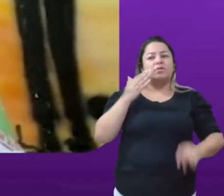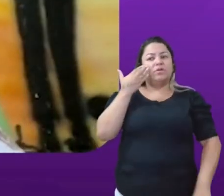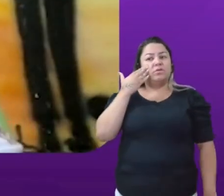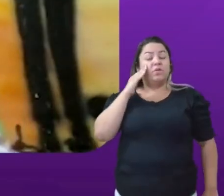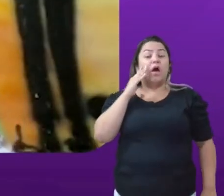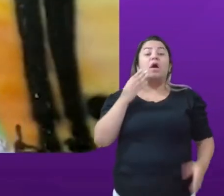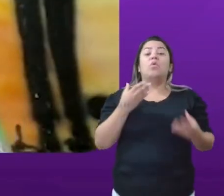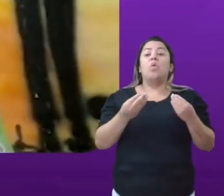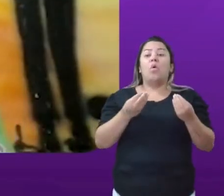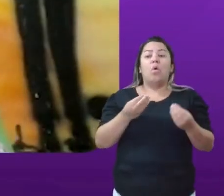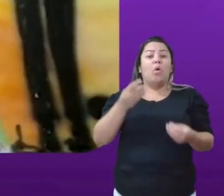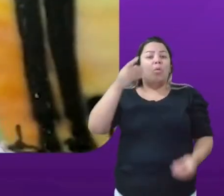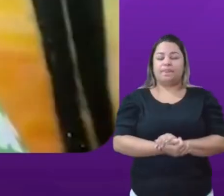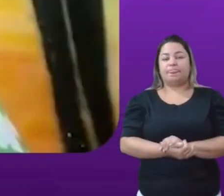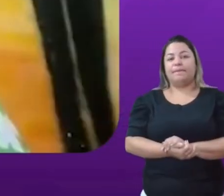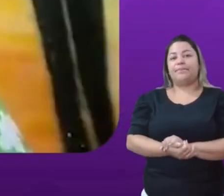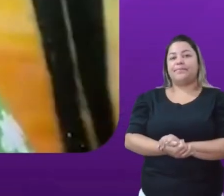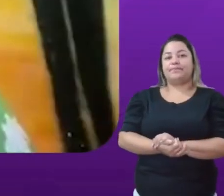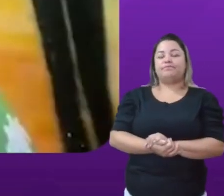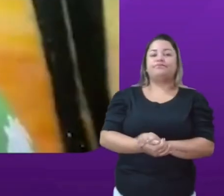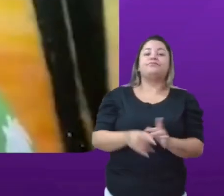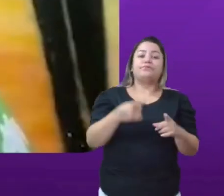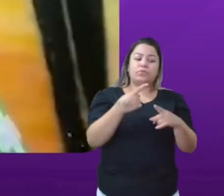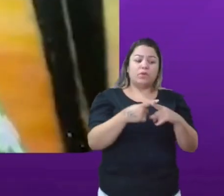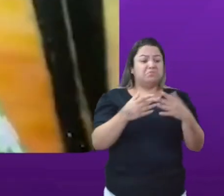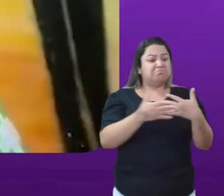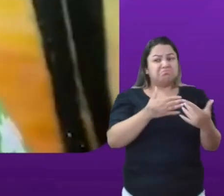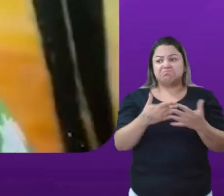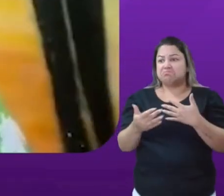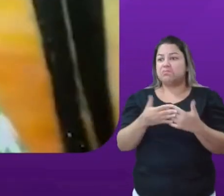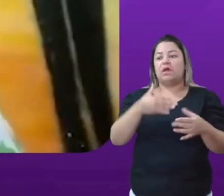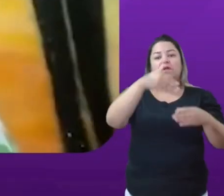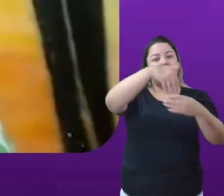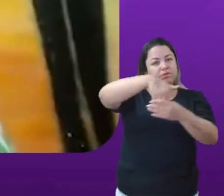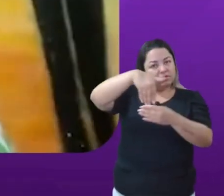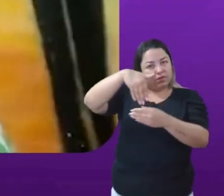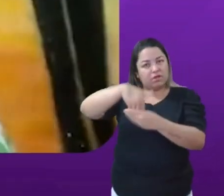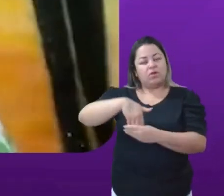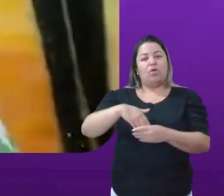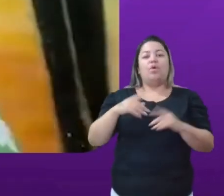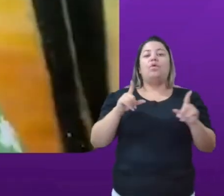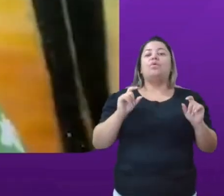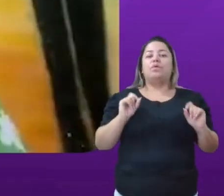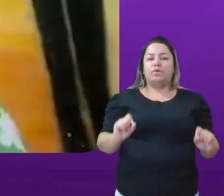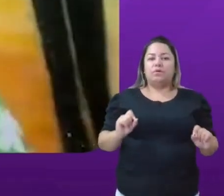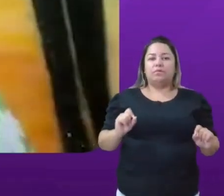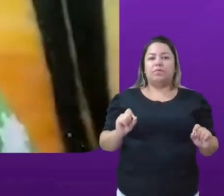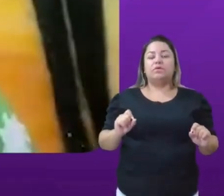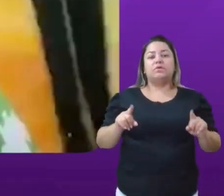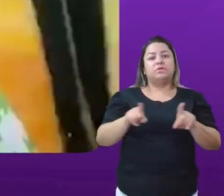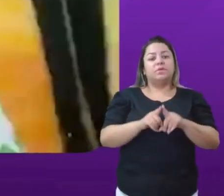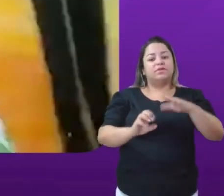como sabedoras, tanto faz na eleição, como